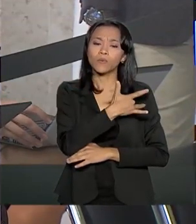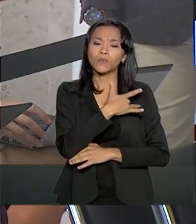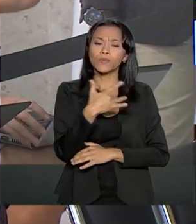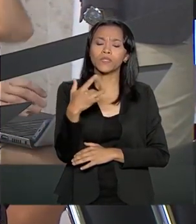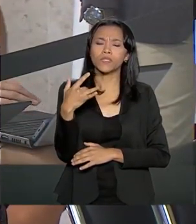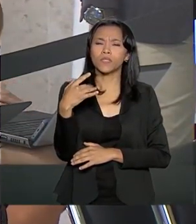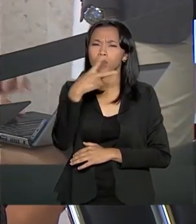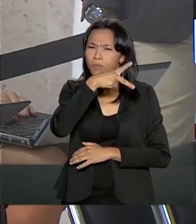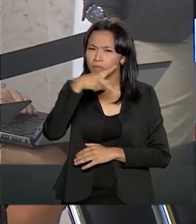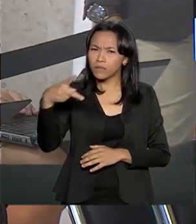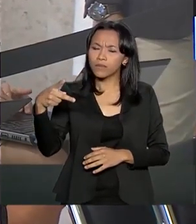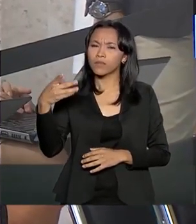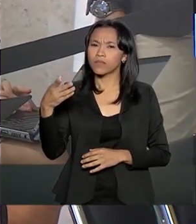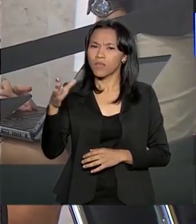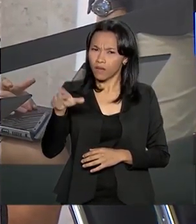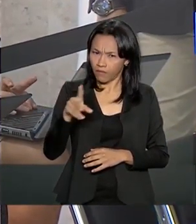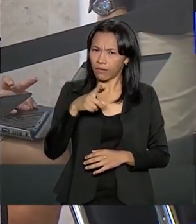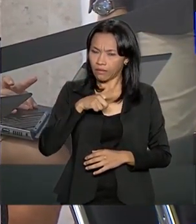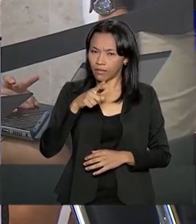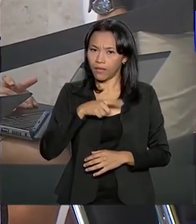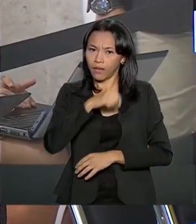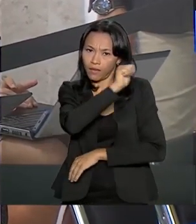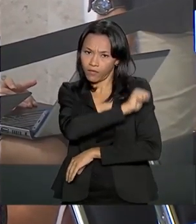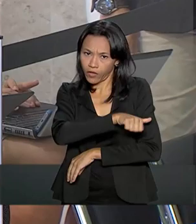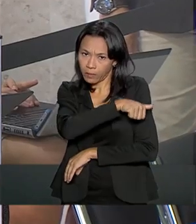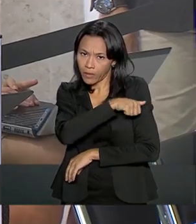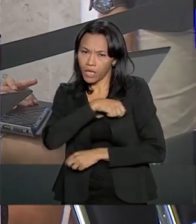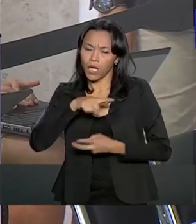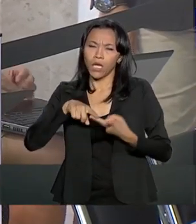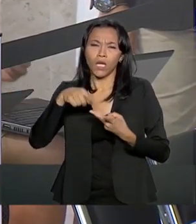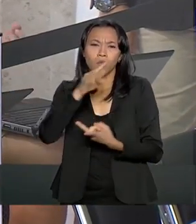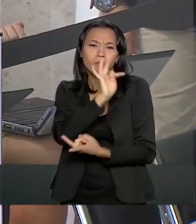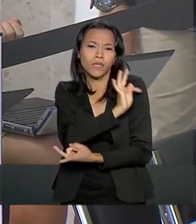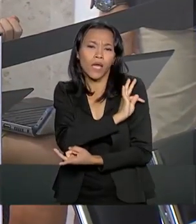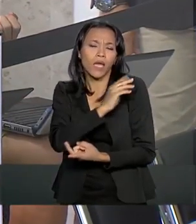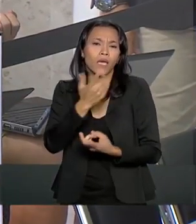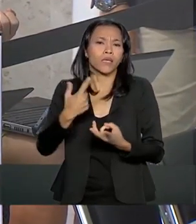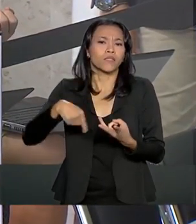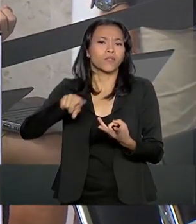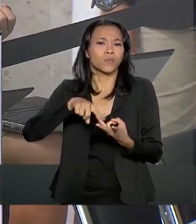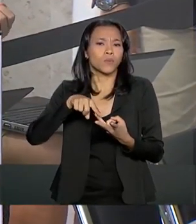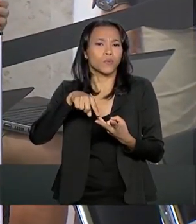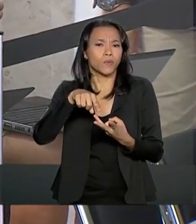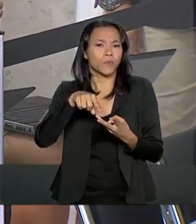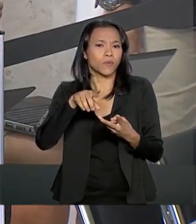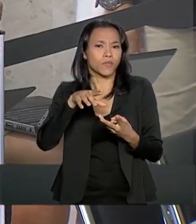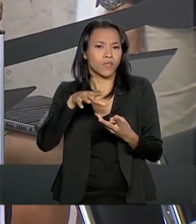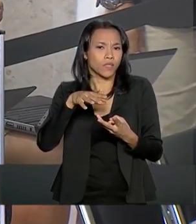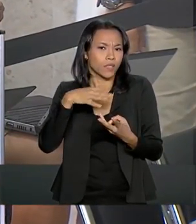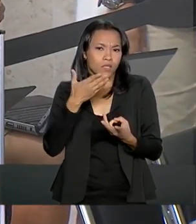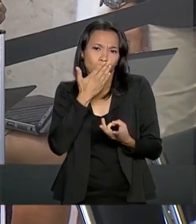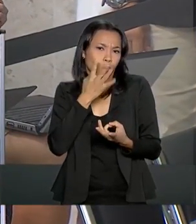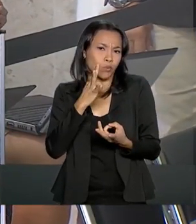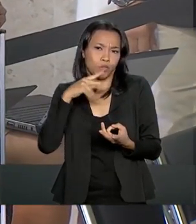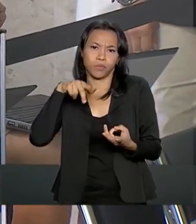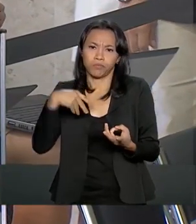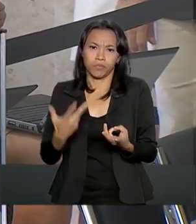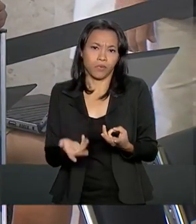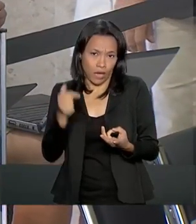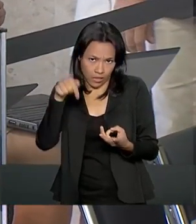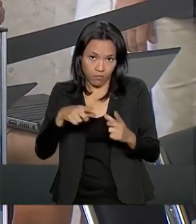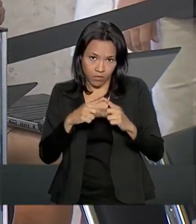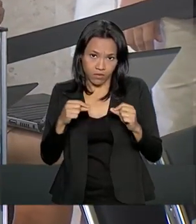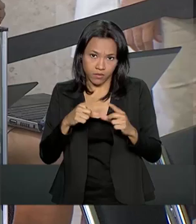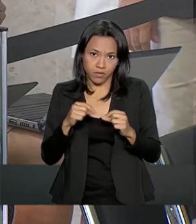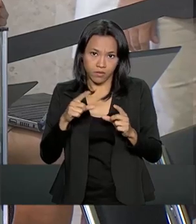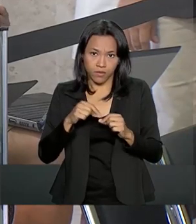ele vai ser acompanhado por enfermeiro, por técnicos, auxiliares de enfermagem de algum tipo aqui em